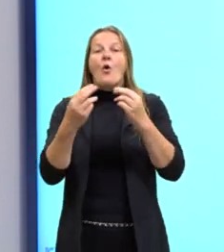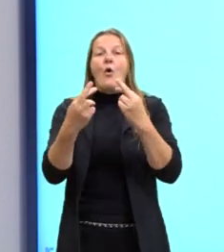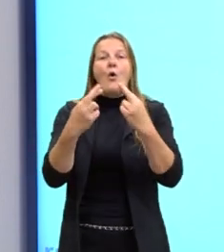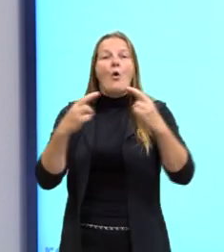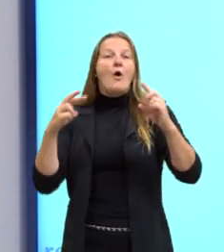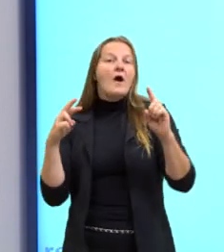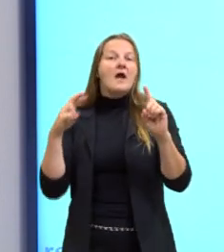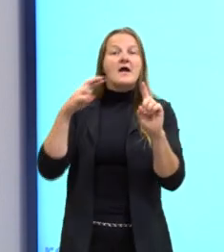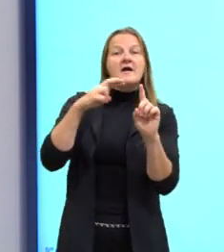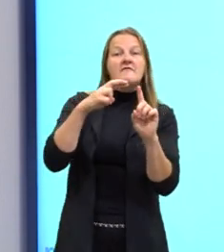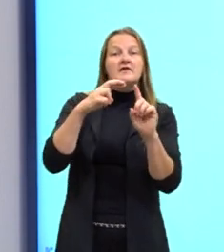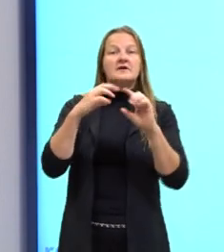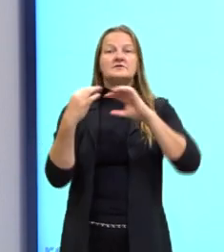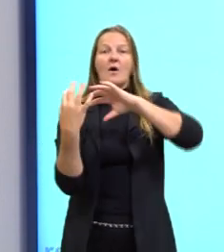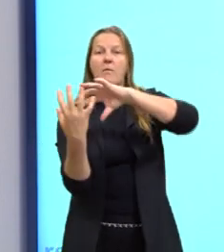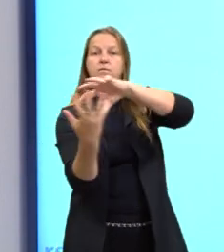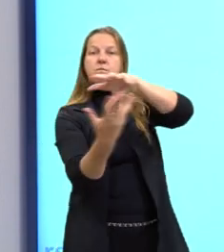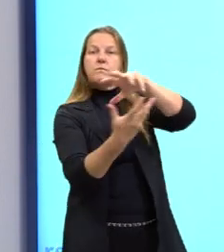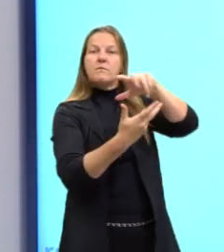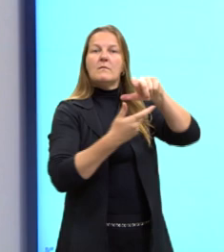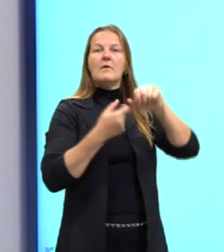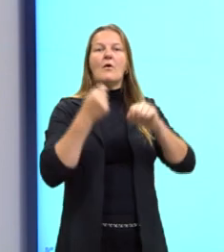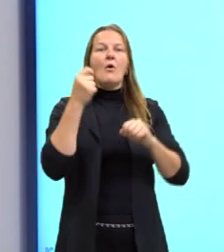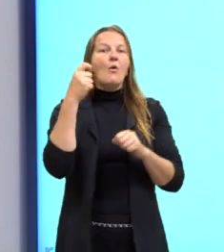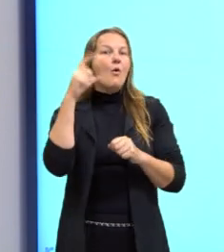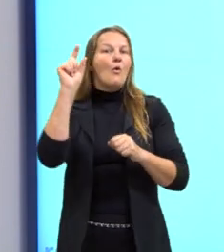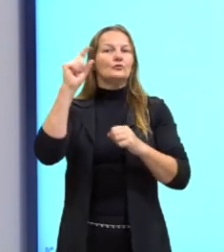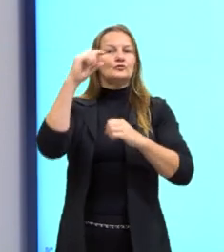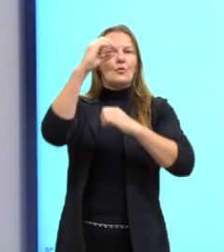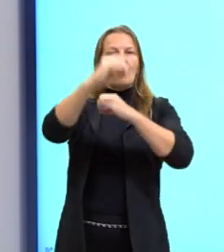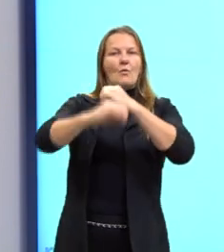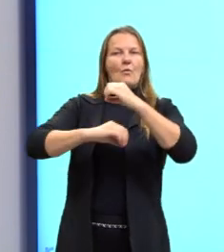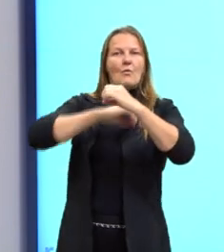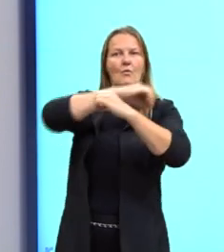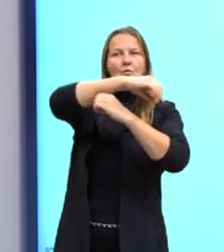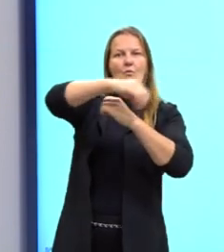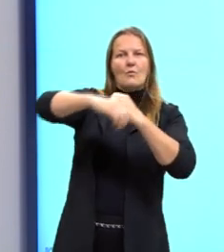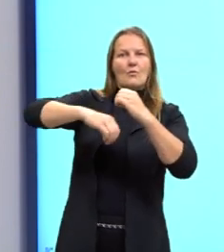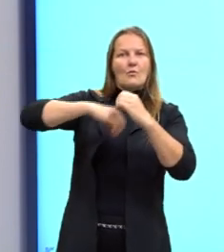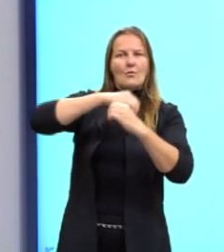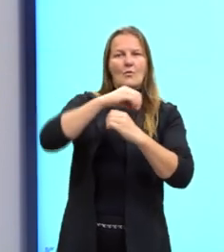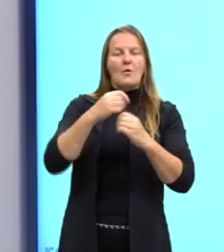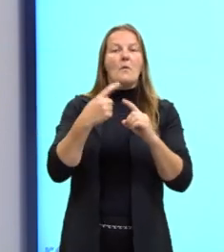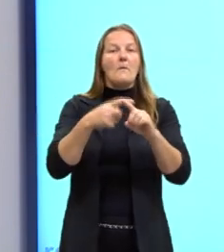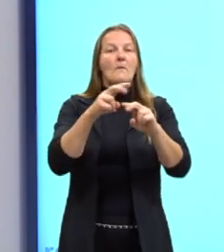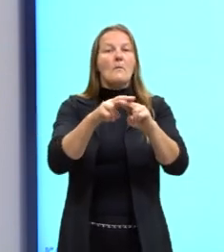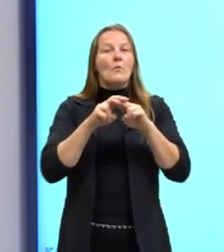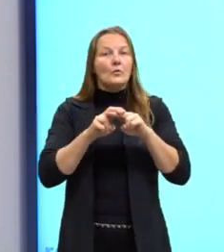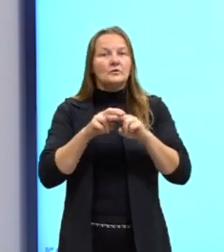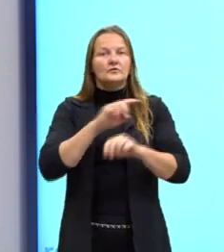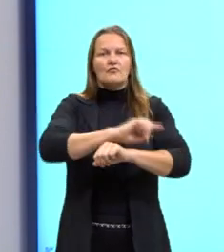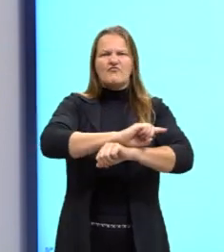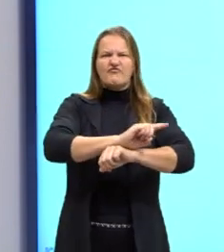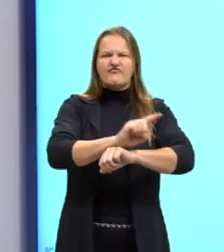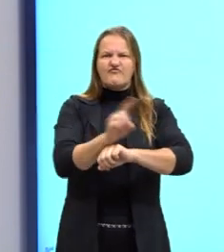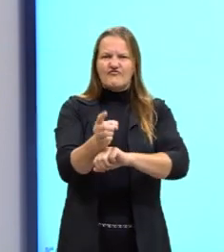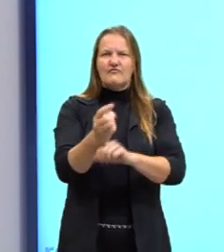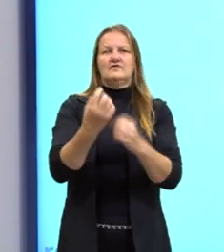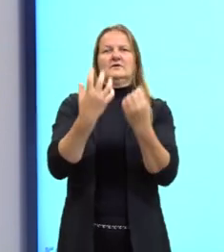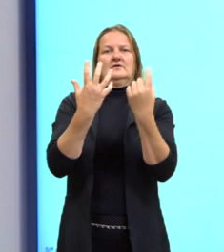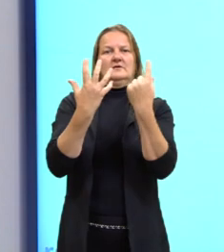ou algum outro planeta ele já é mais específico por isso que a gente usa então é a aceleração gravitacional que esse G aqui